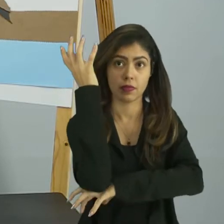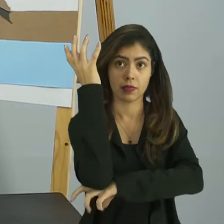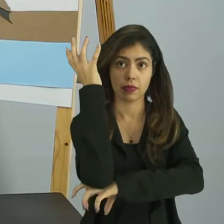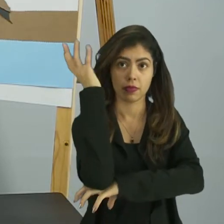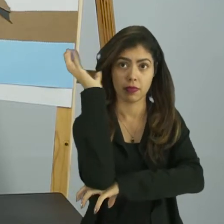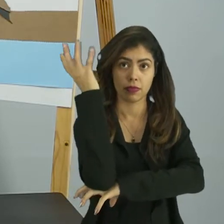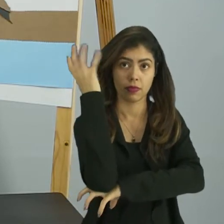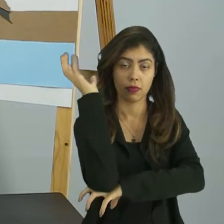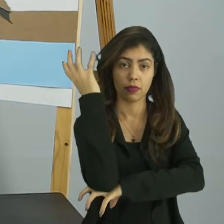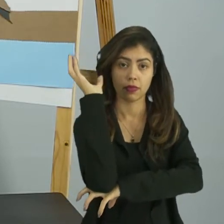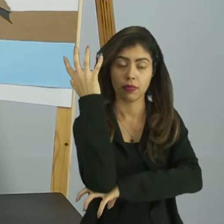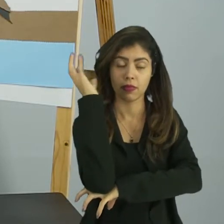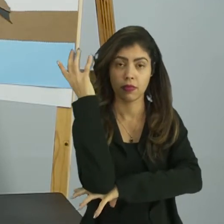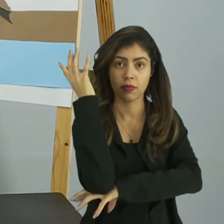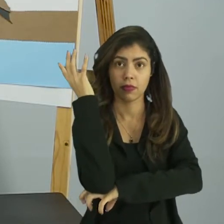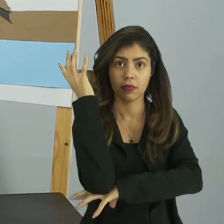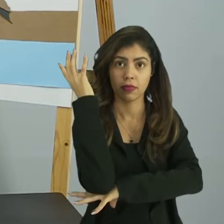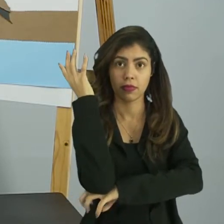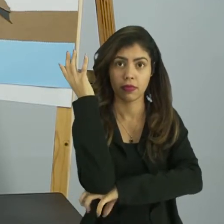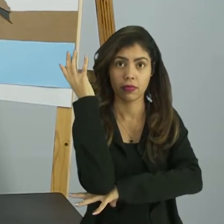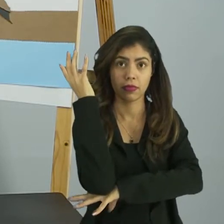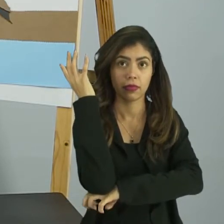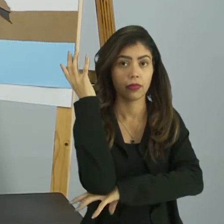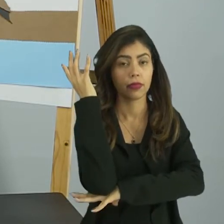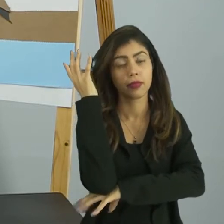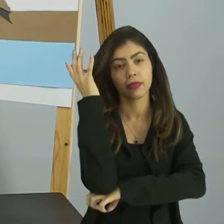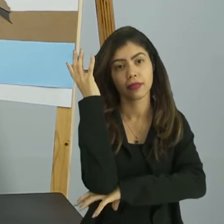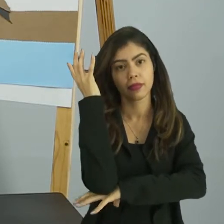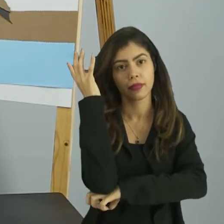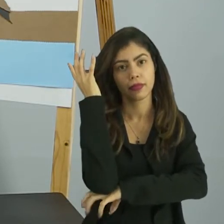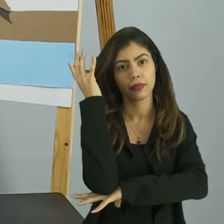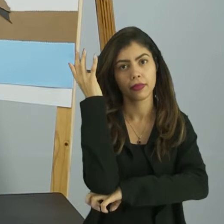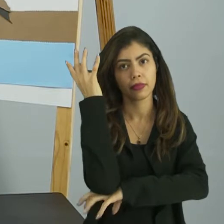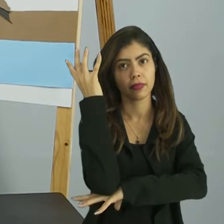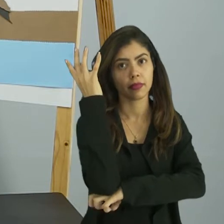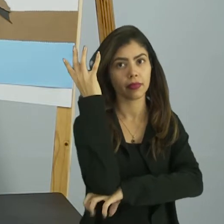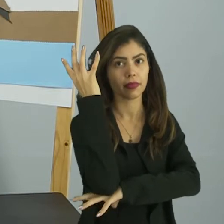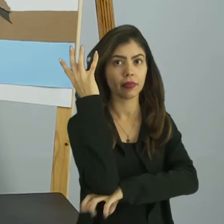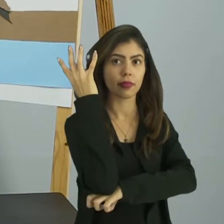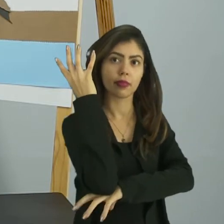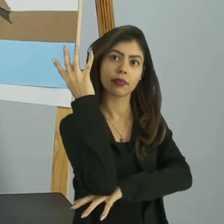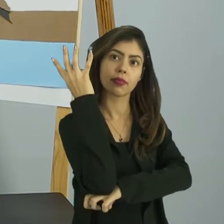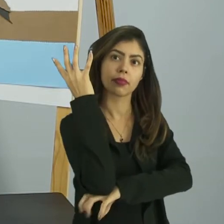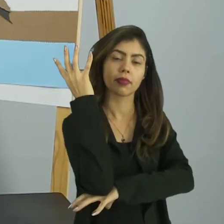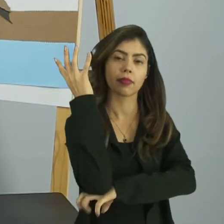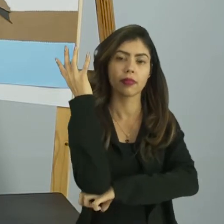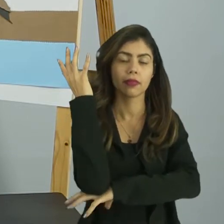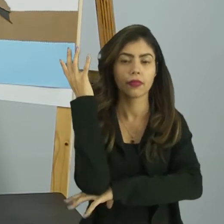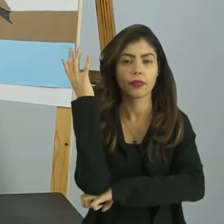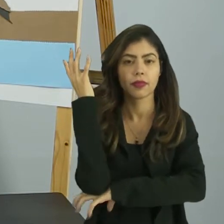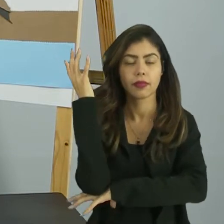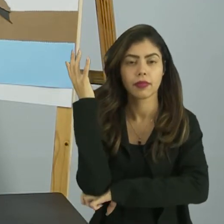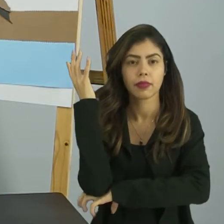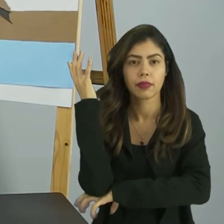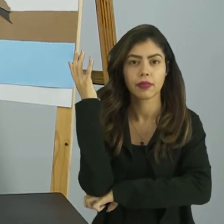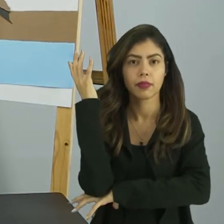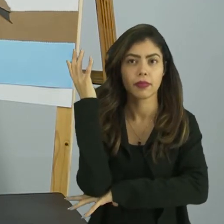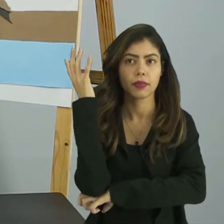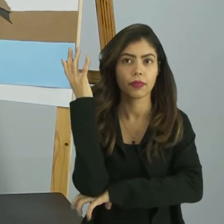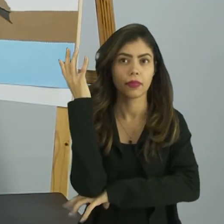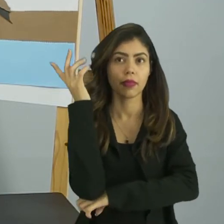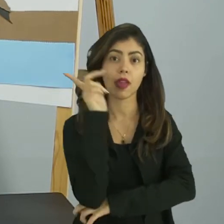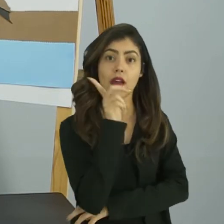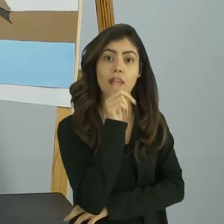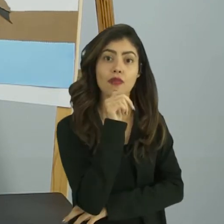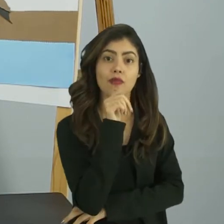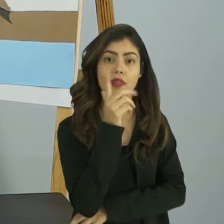modo geral, elas conseguem absorver, ou seja, elas conseguem